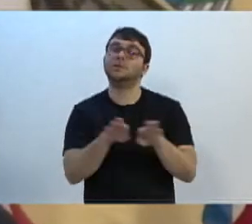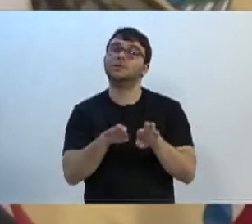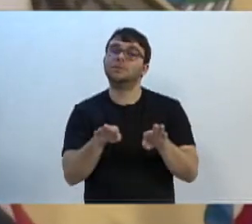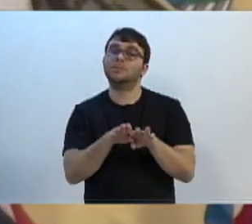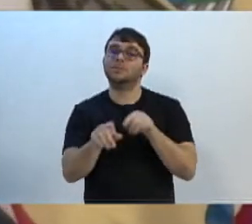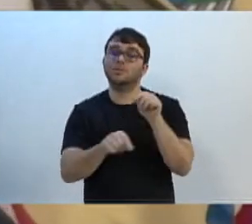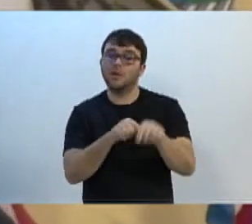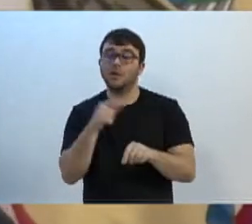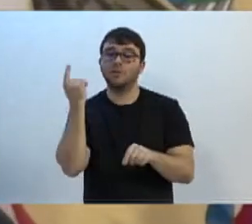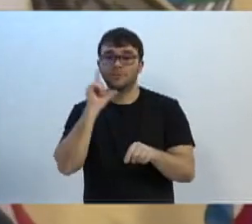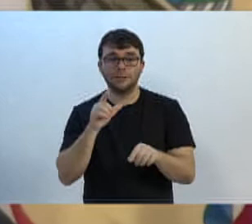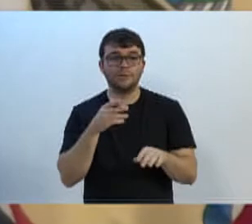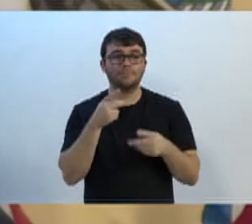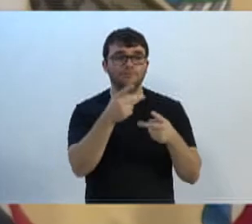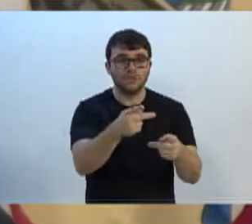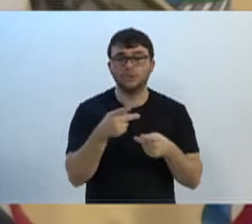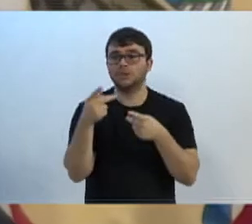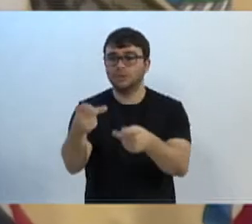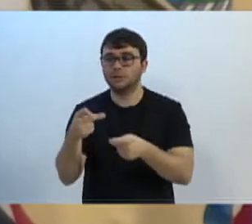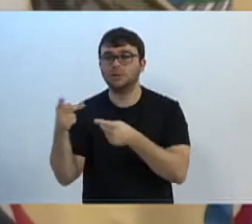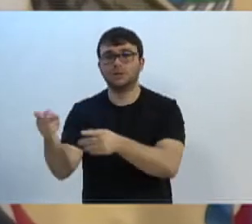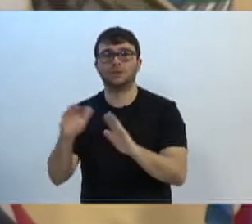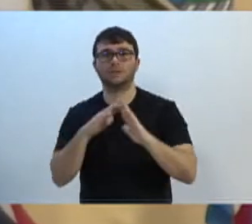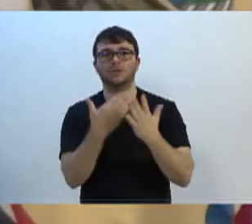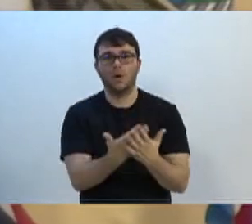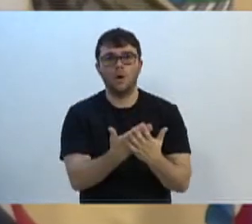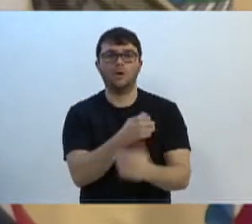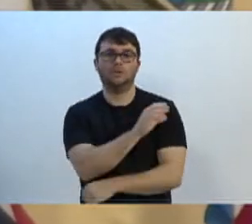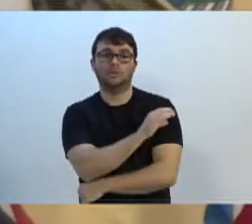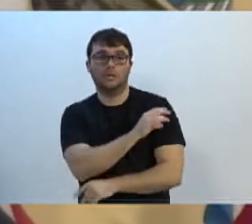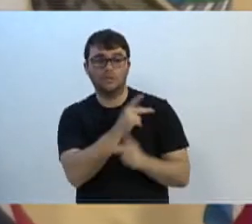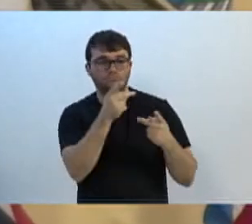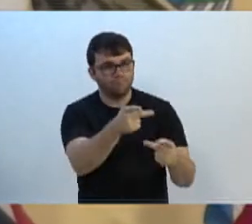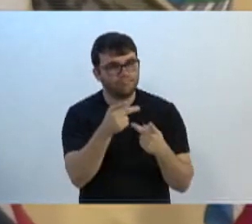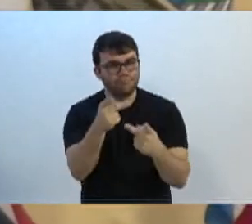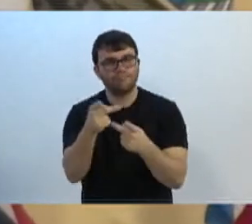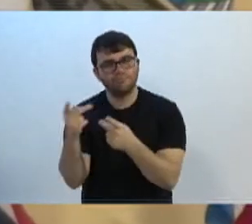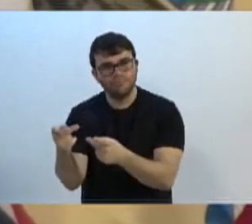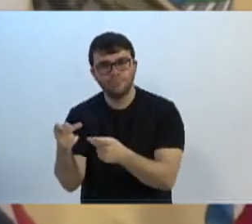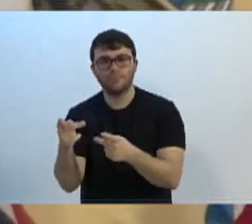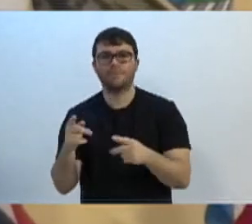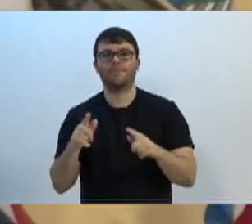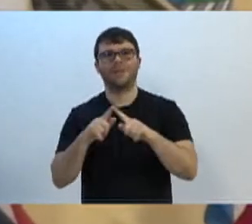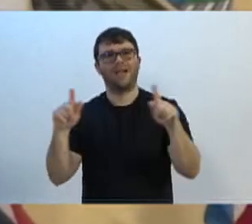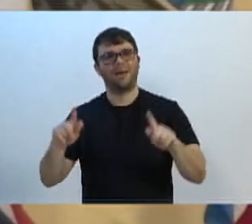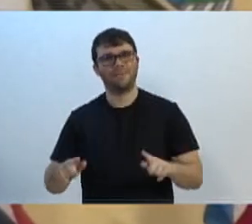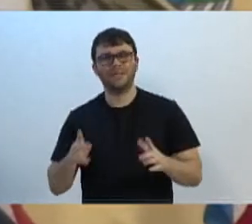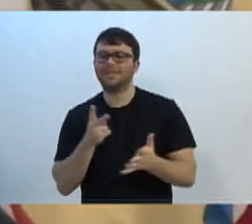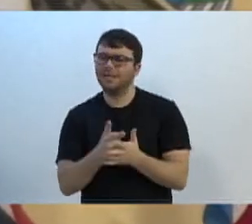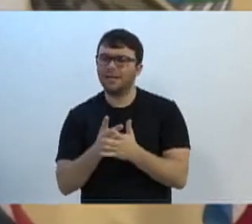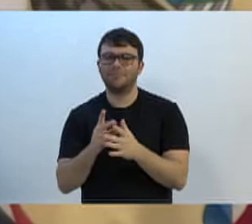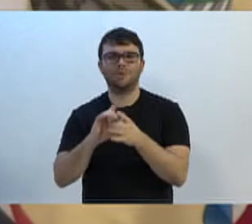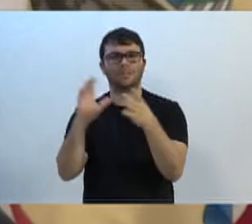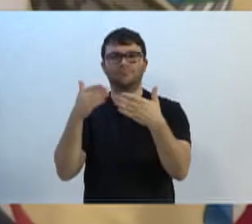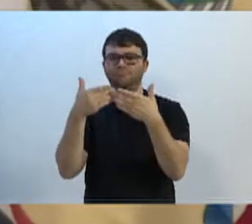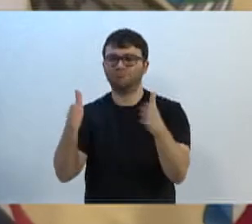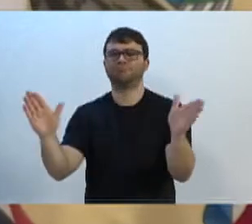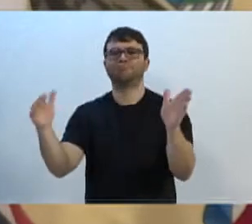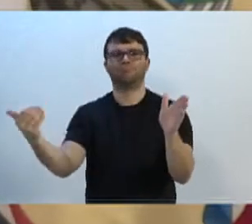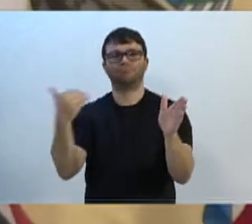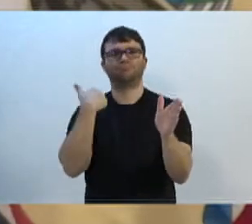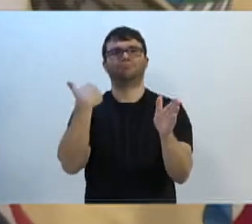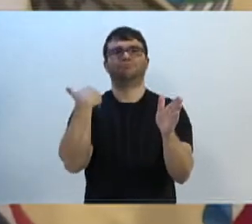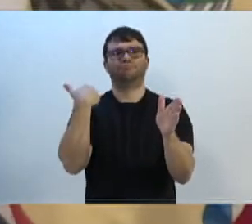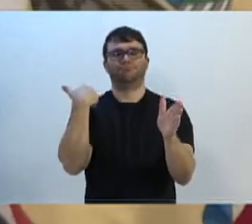buscamos visitar algumas escolas alguns seios dentro da nossa possibilidade o nosso gabinete também sempre esteve aberto sempre à disposição